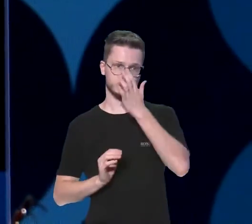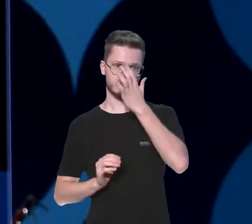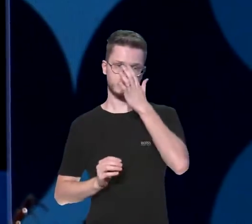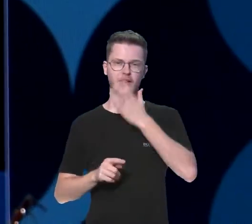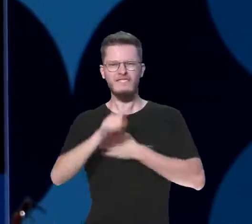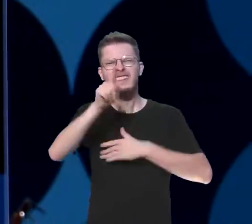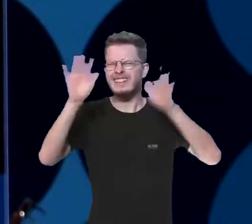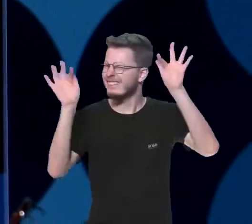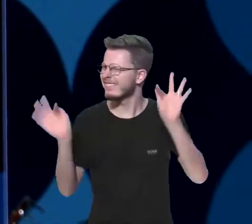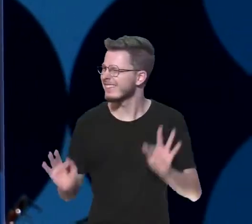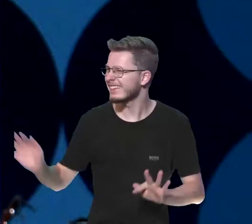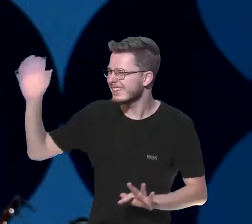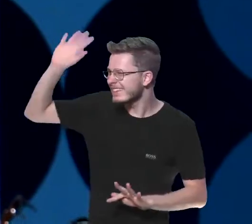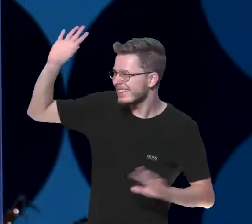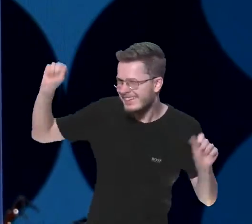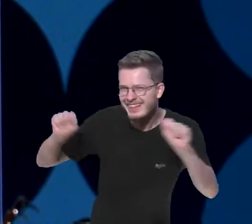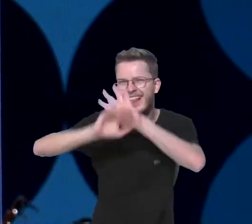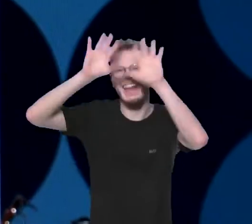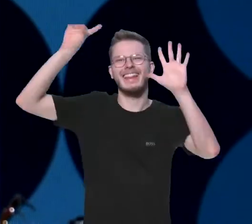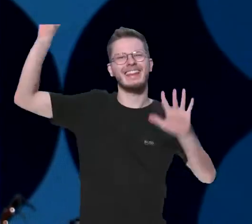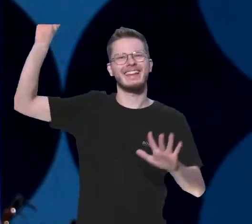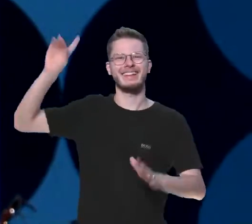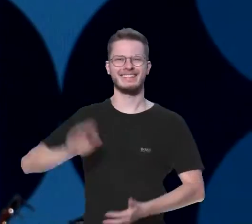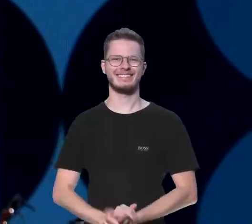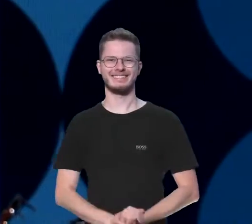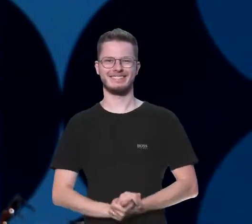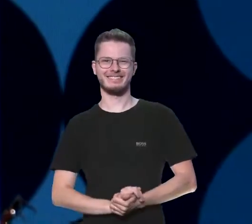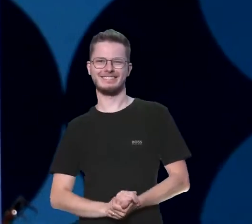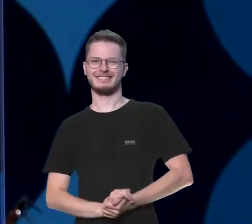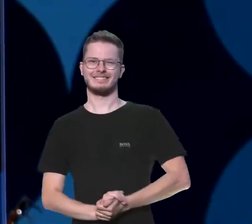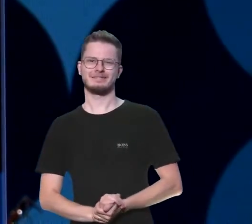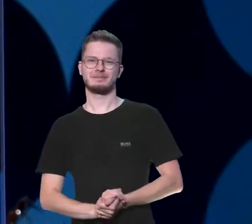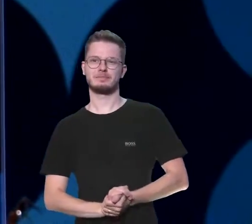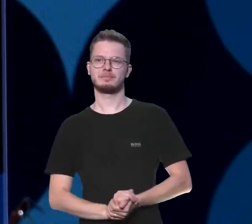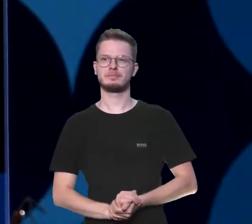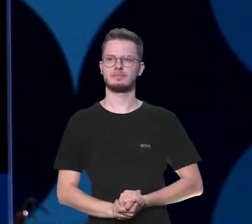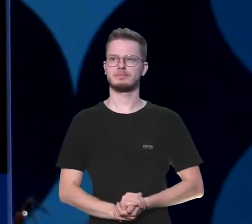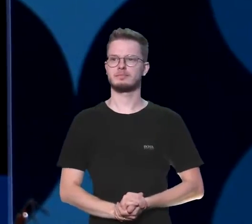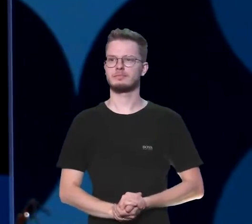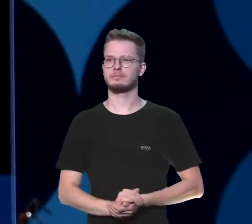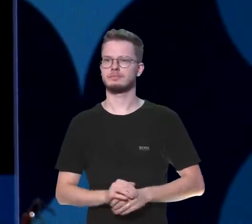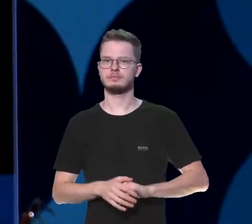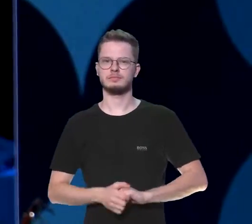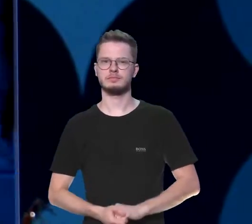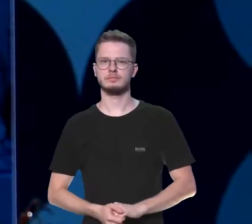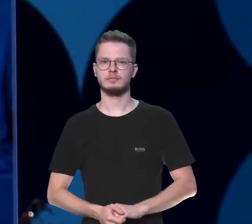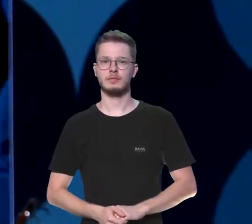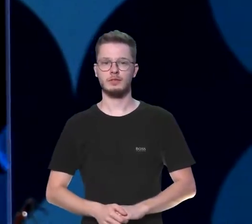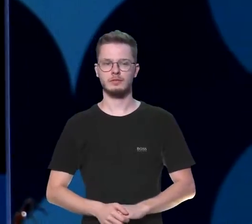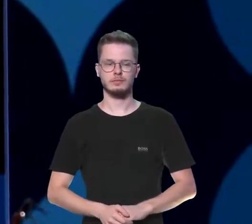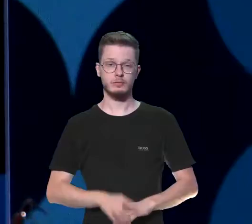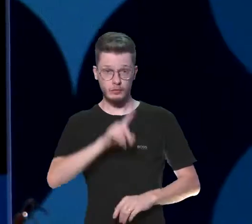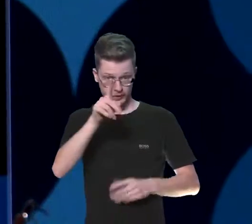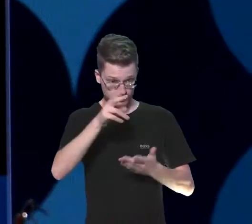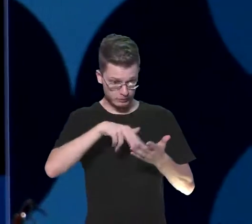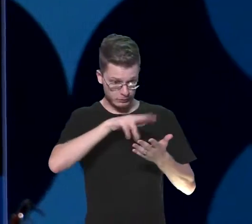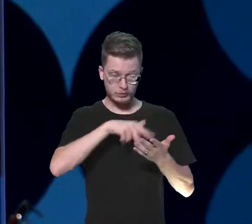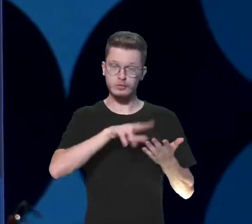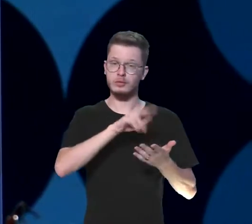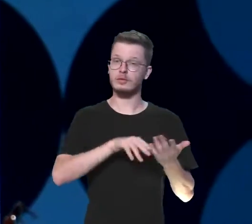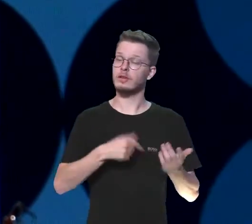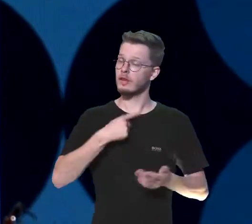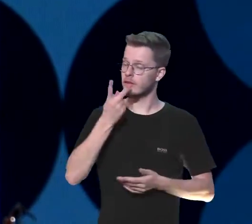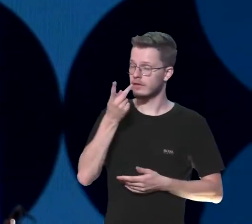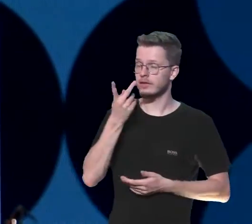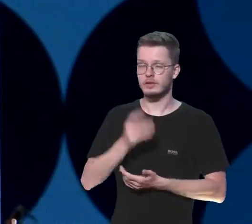Está animado nessa noite? Dá um glória a Deus aí, bem forte, glória a Deus. Quanto você vai achando? Há um tempo atrás,